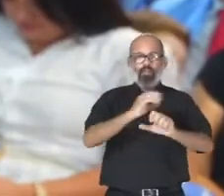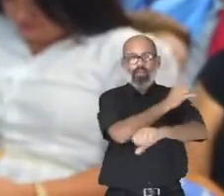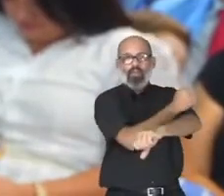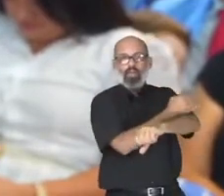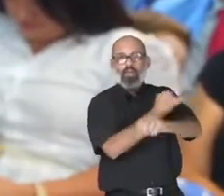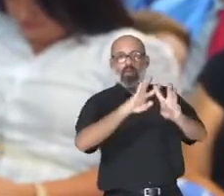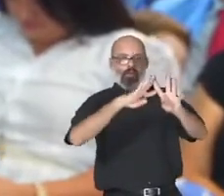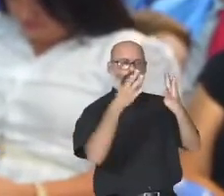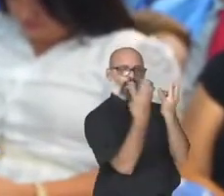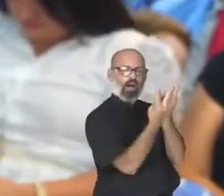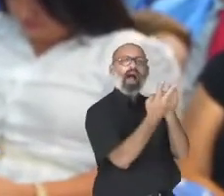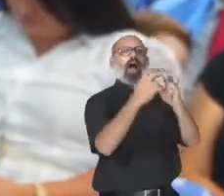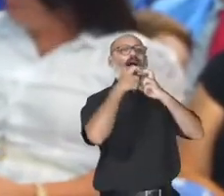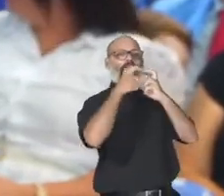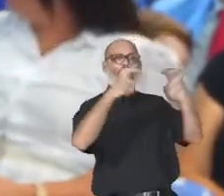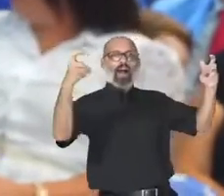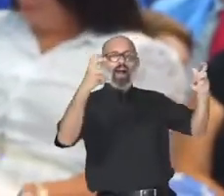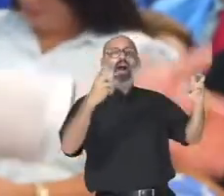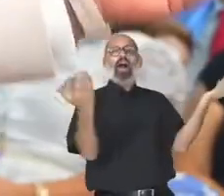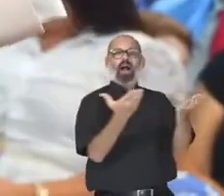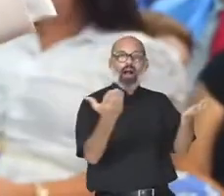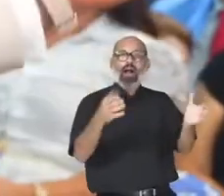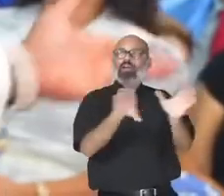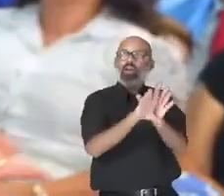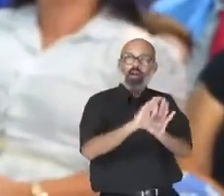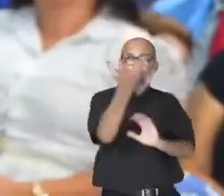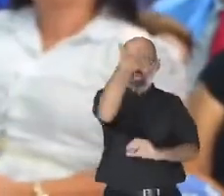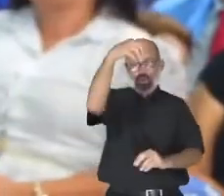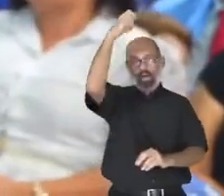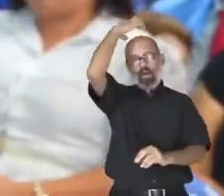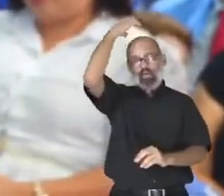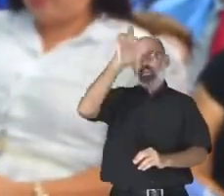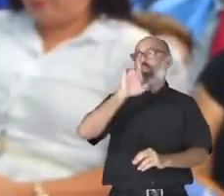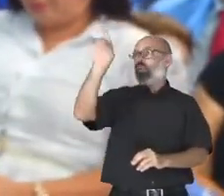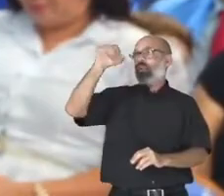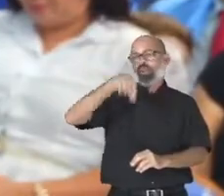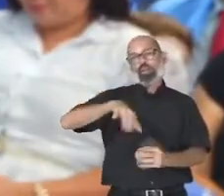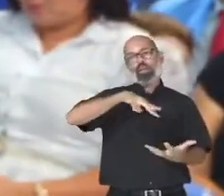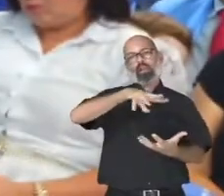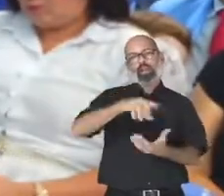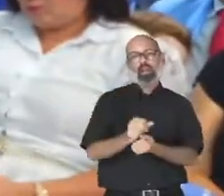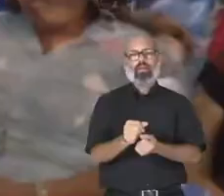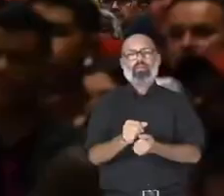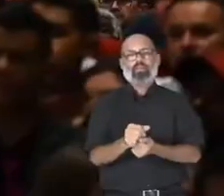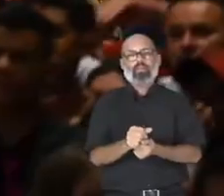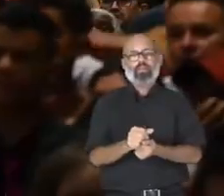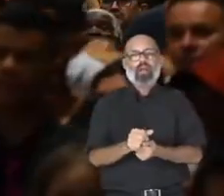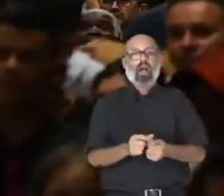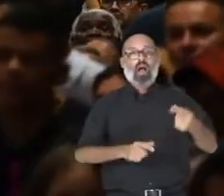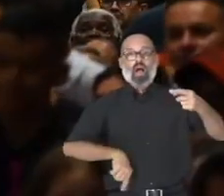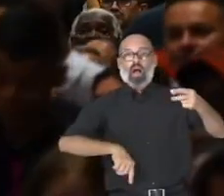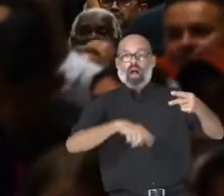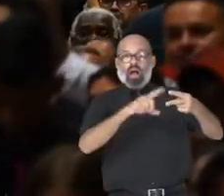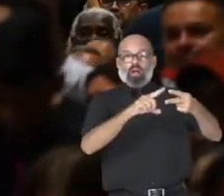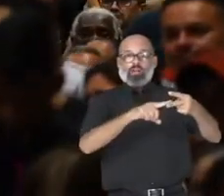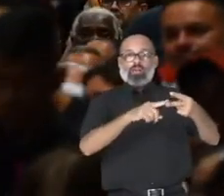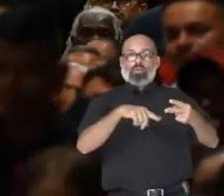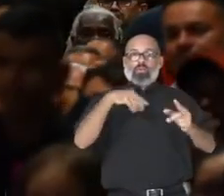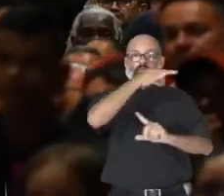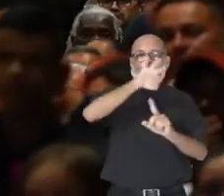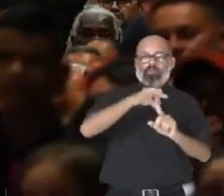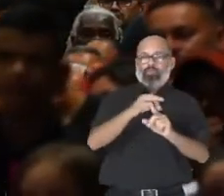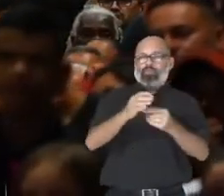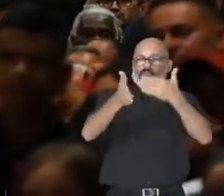aos gritos, dizendo: é chegado o reino de Deus na terra. A secura espiritual era tamanha que as